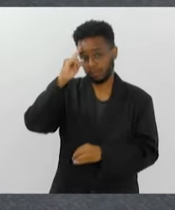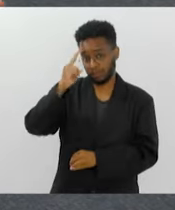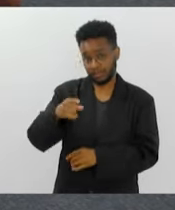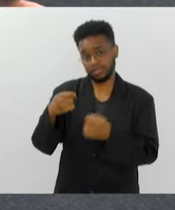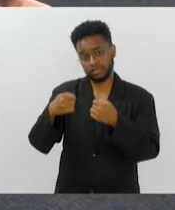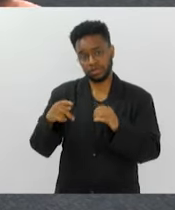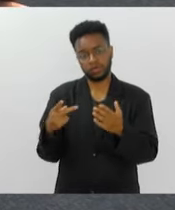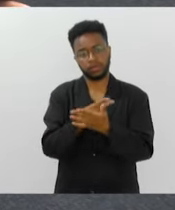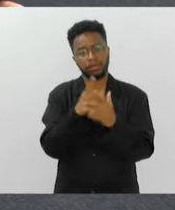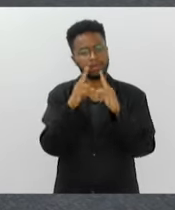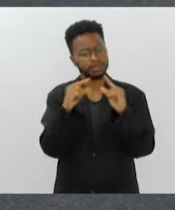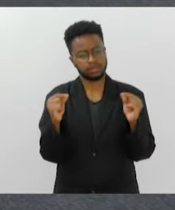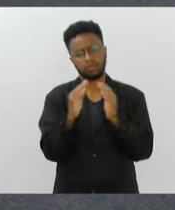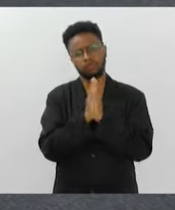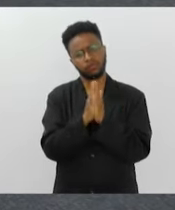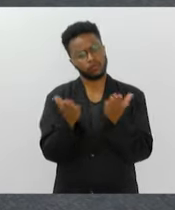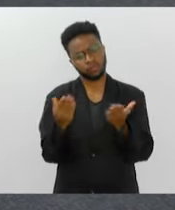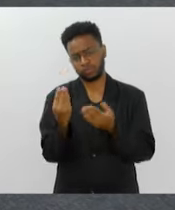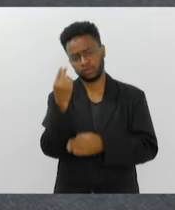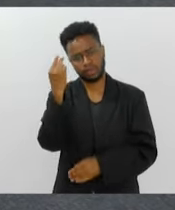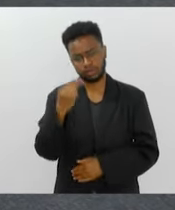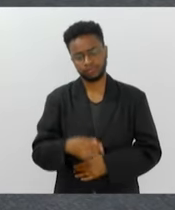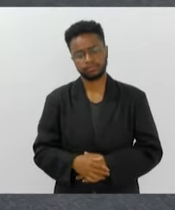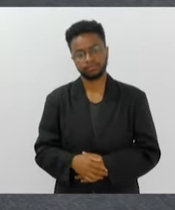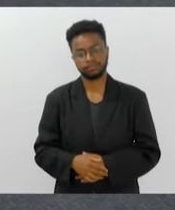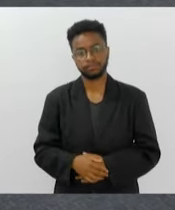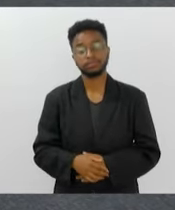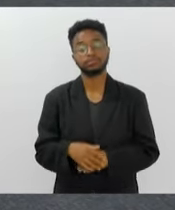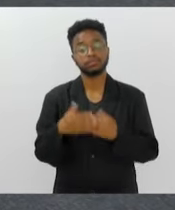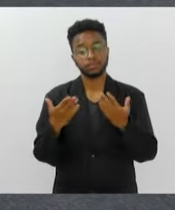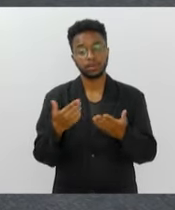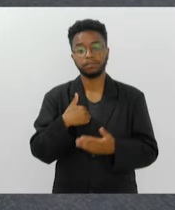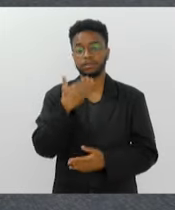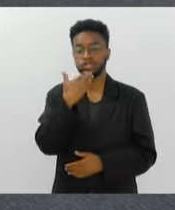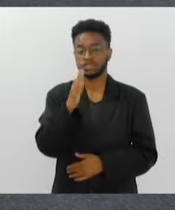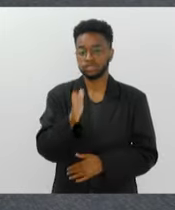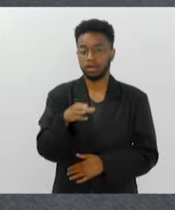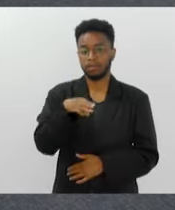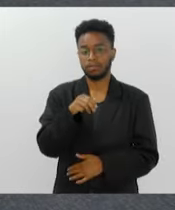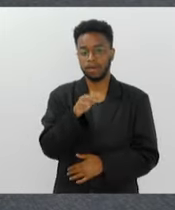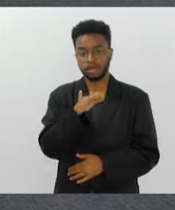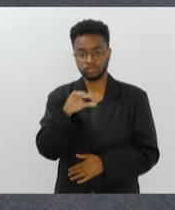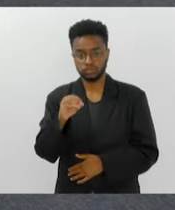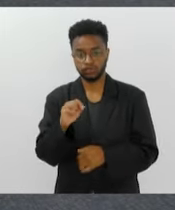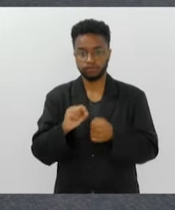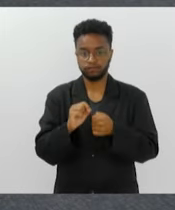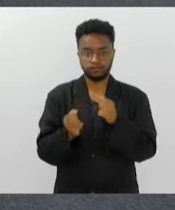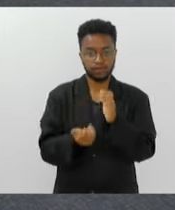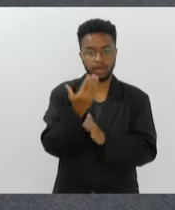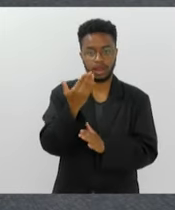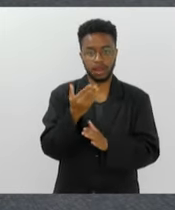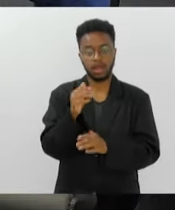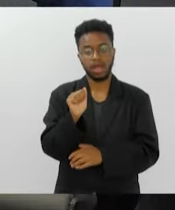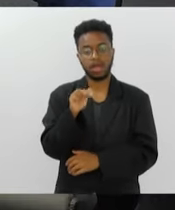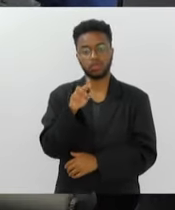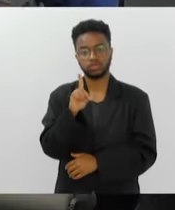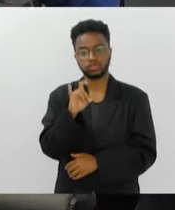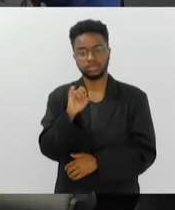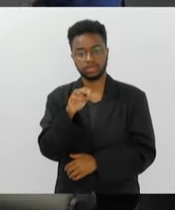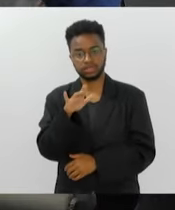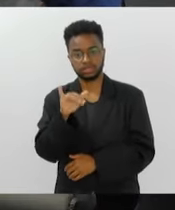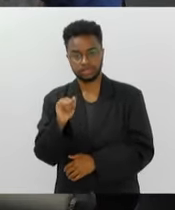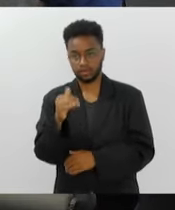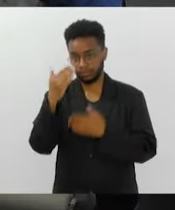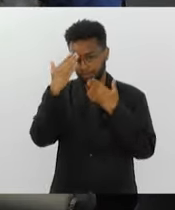de Brasília pelo amor de Deus então pedi já o Márcio para que façamos aqui uma audiência pública obrigado senhor presidente Eu que agradeço Deputado